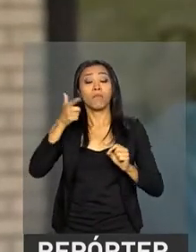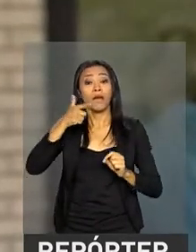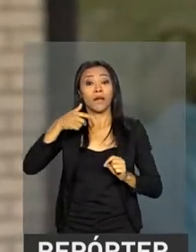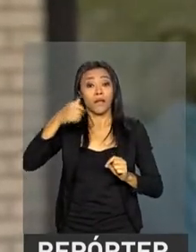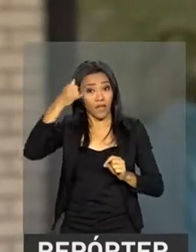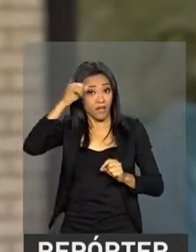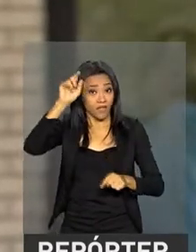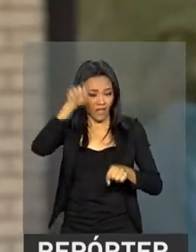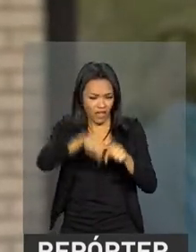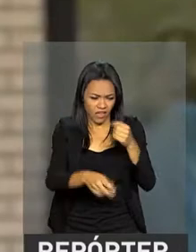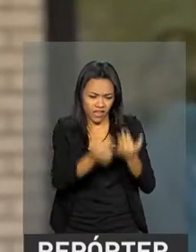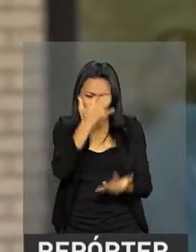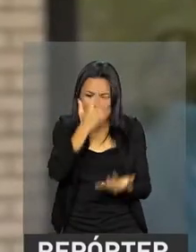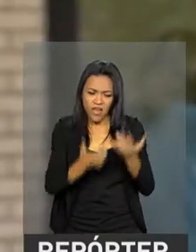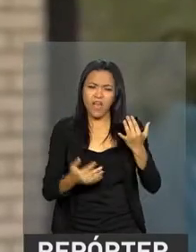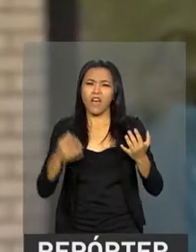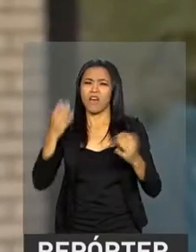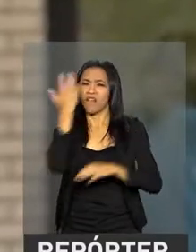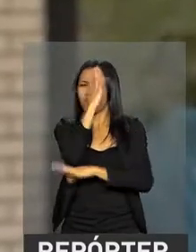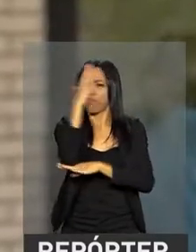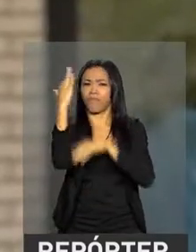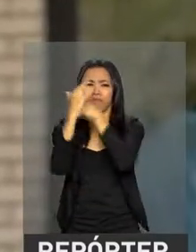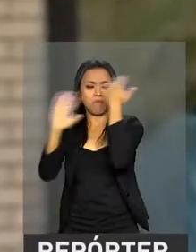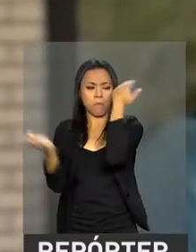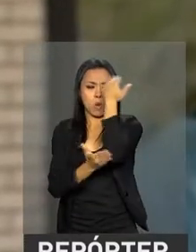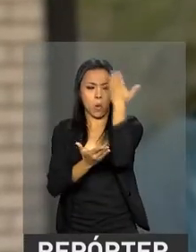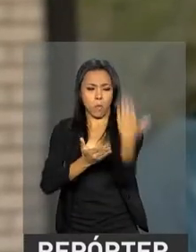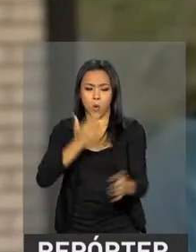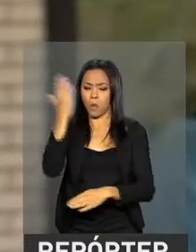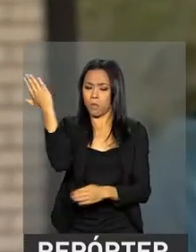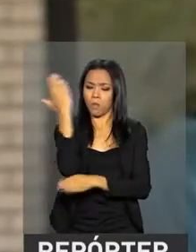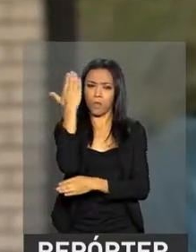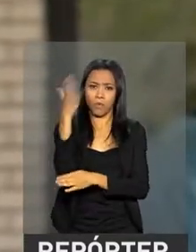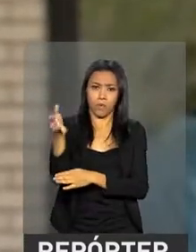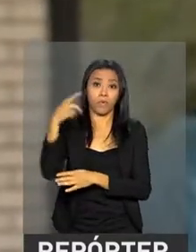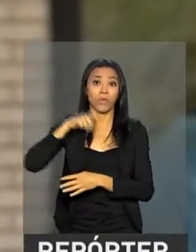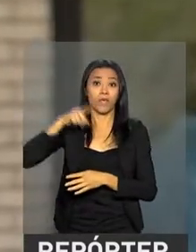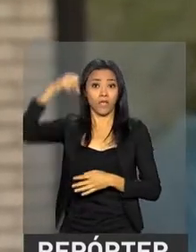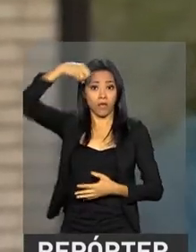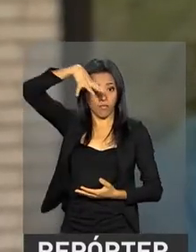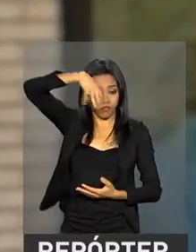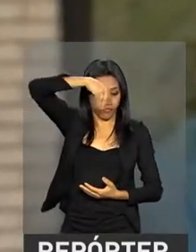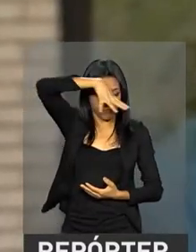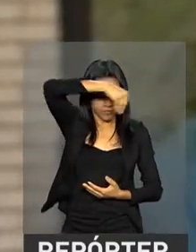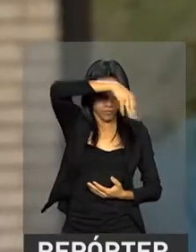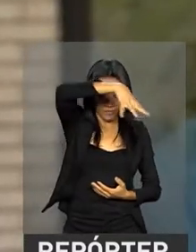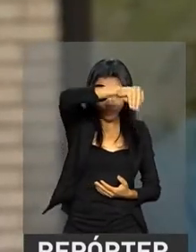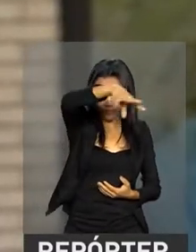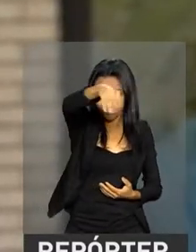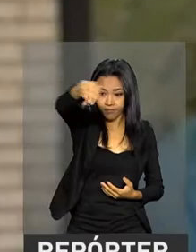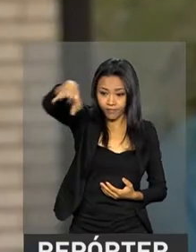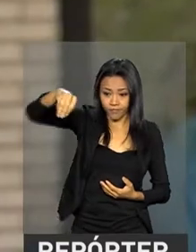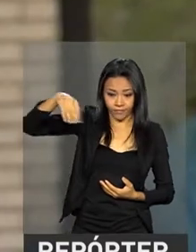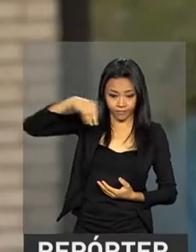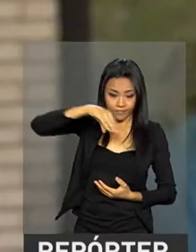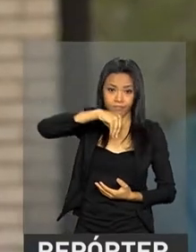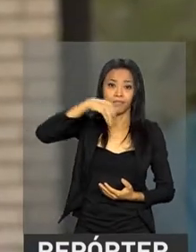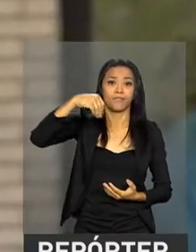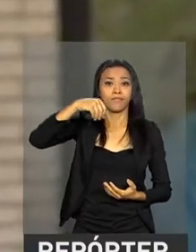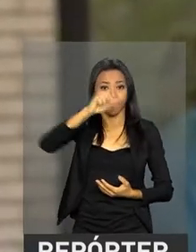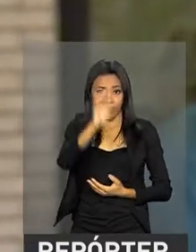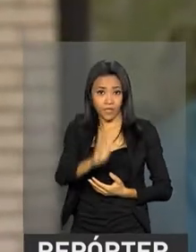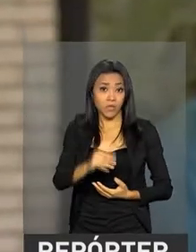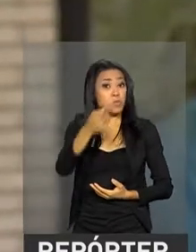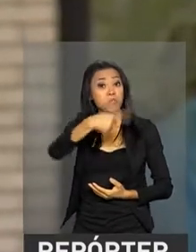queimadas. Isso melhora porque nos dá mais autonomia, hoje a gente não iria precisar de favores nem de comprar imagens, e também ao mesmo tempo